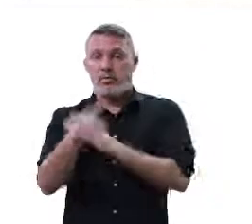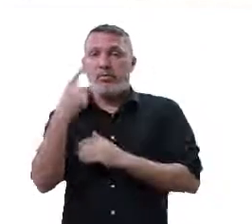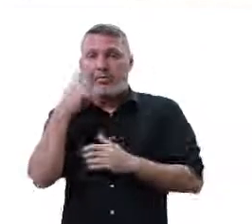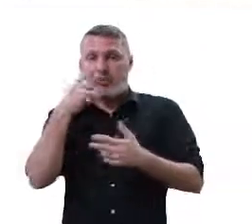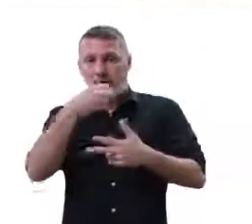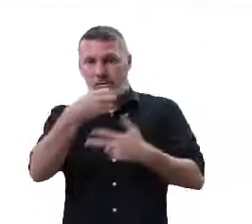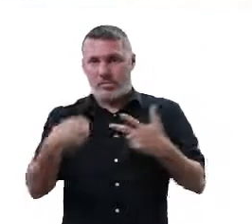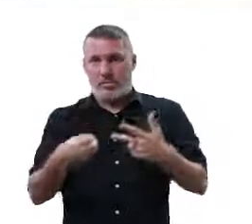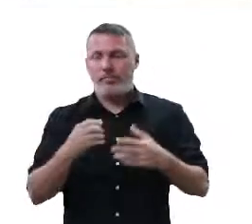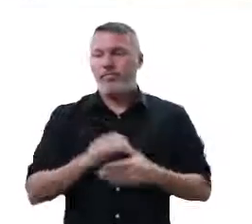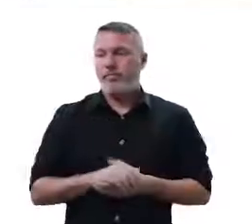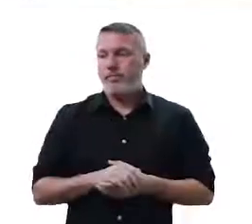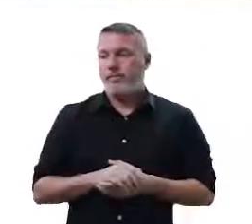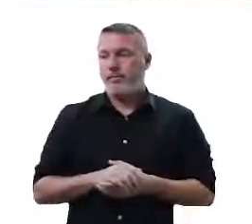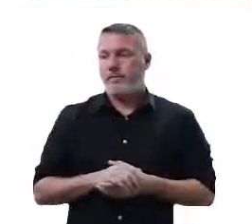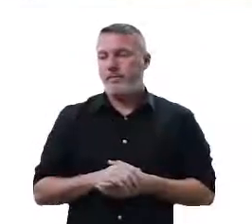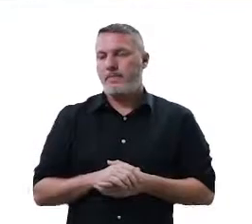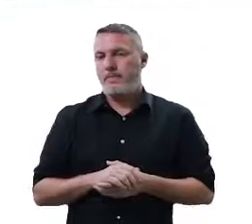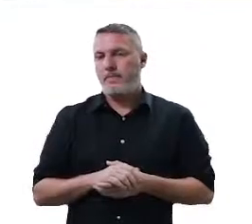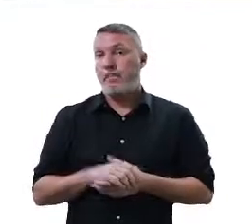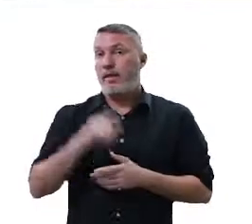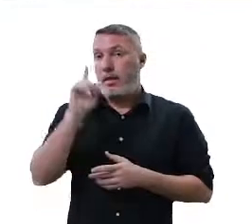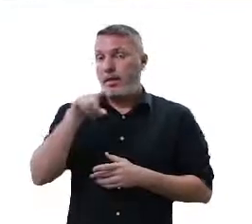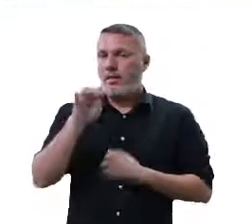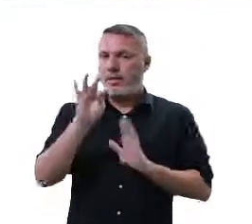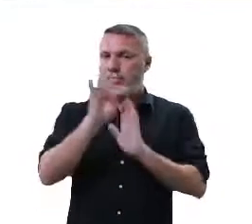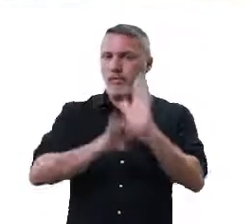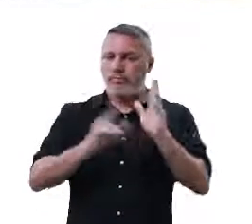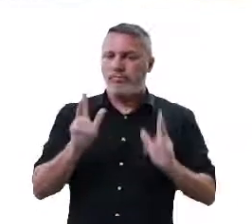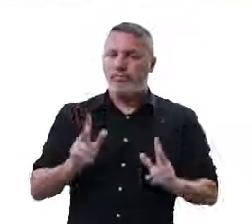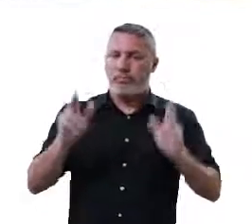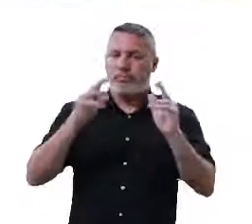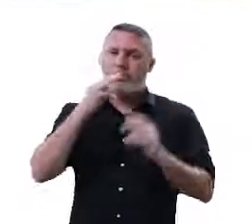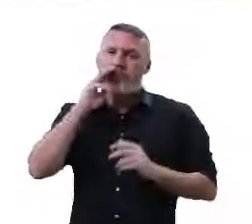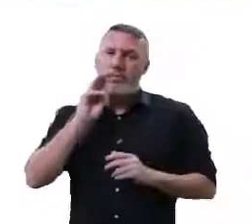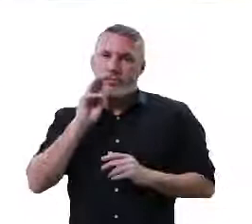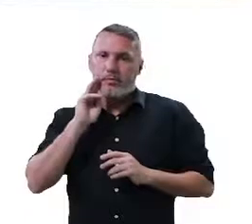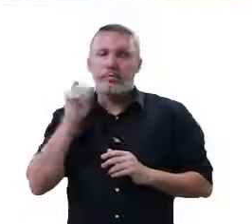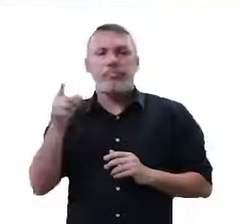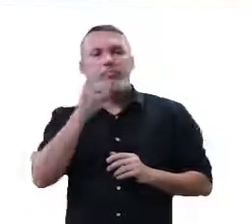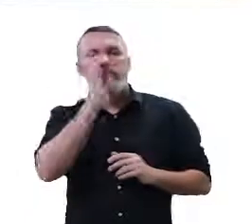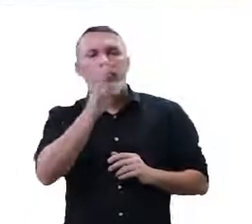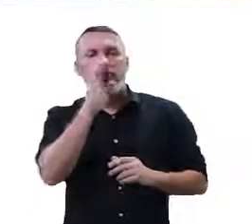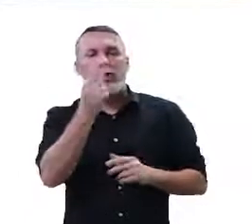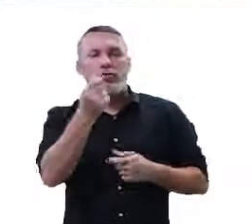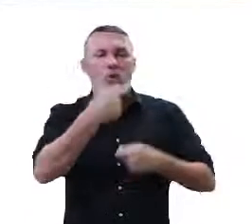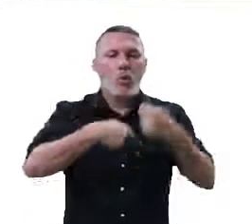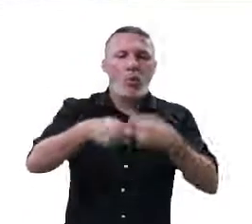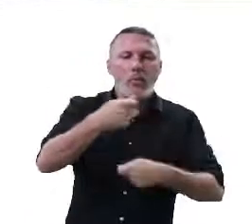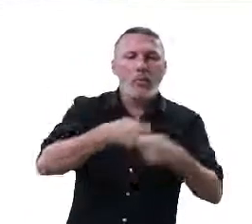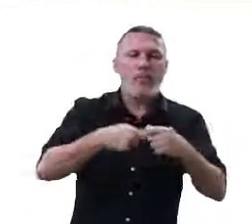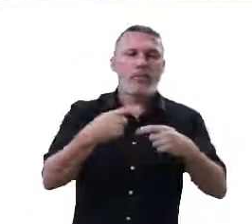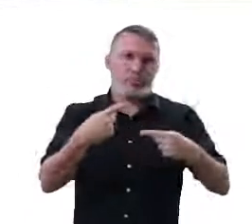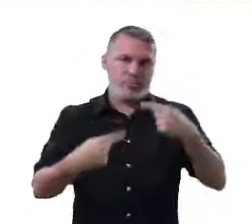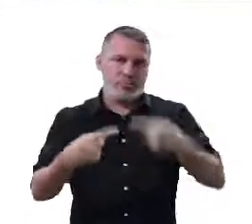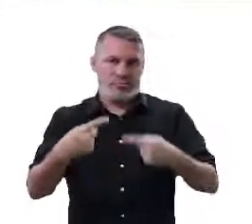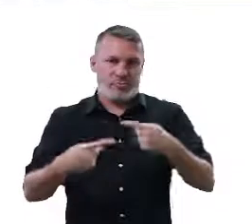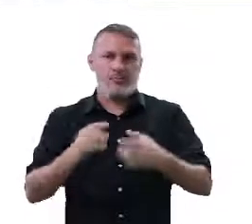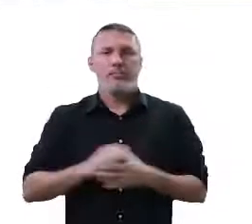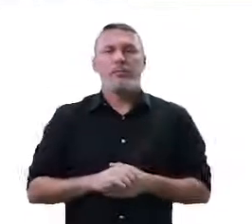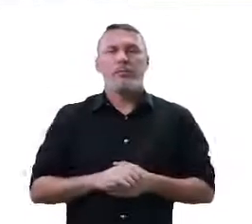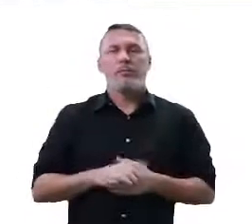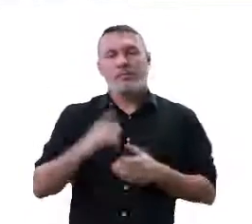questão, né? É um texto do Marx, né? Prefácio à Crítica da Economia Política, e aí ele